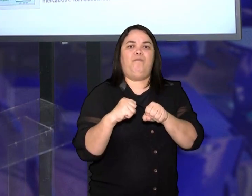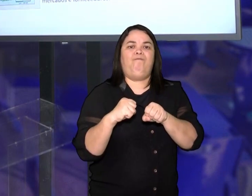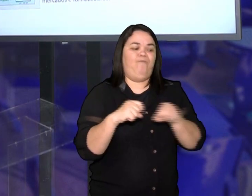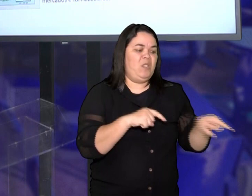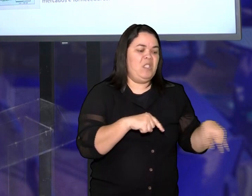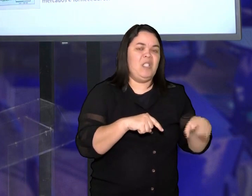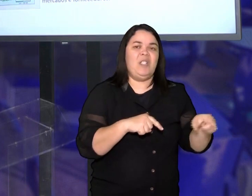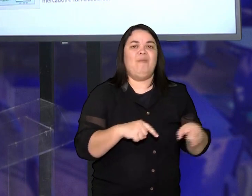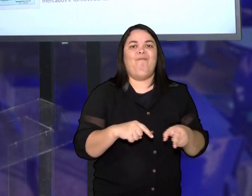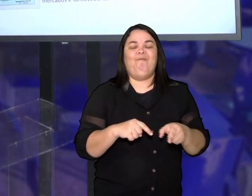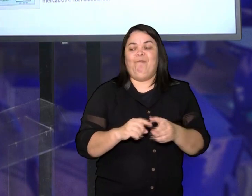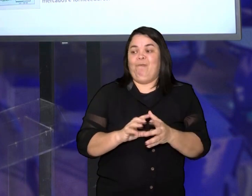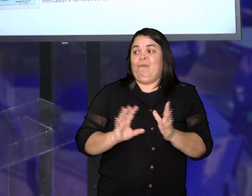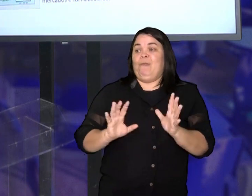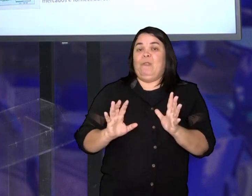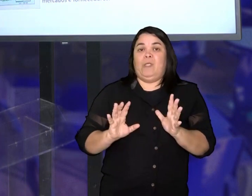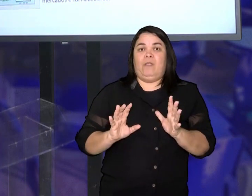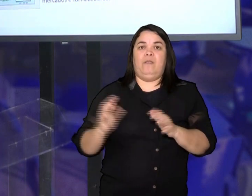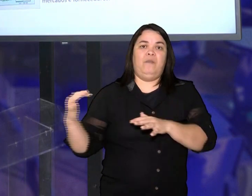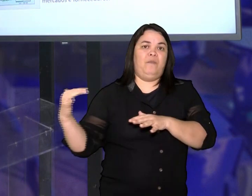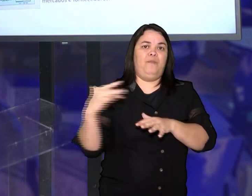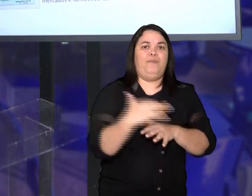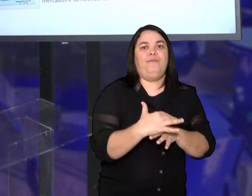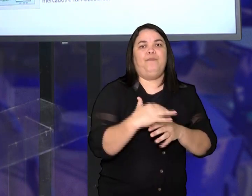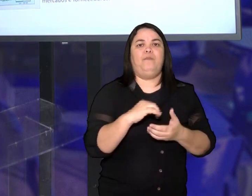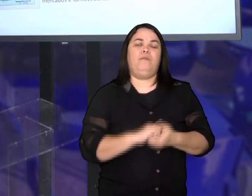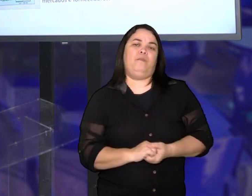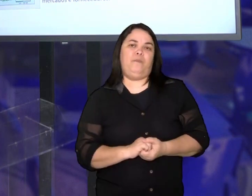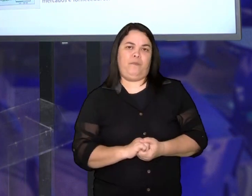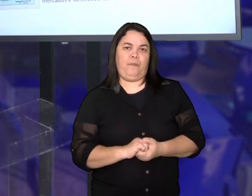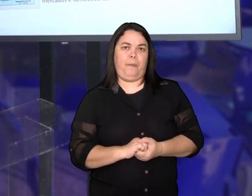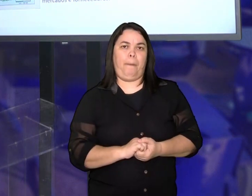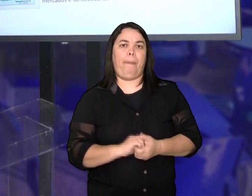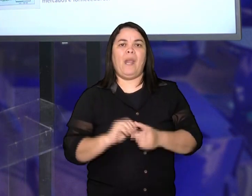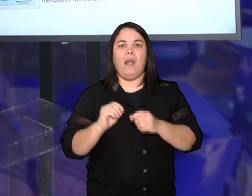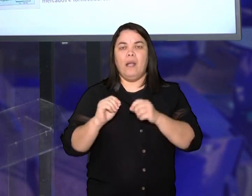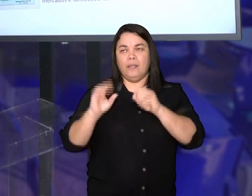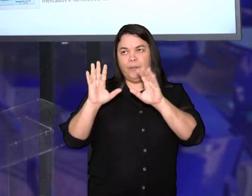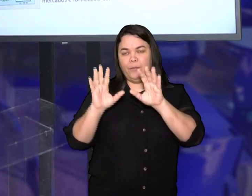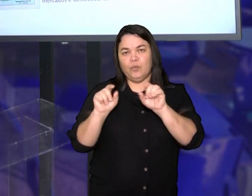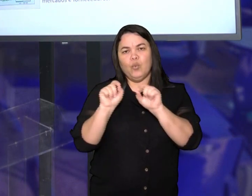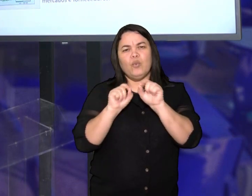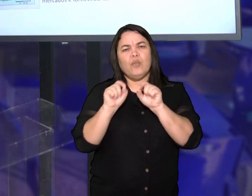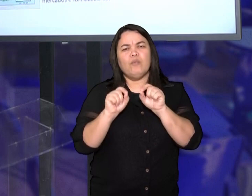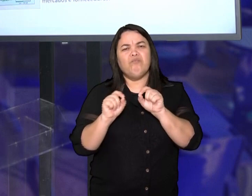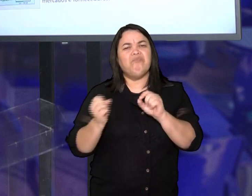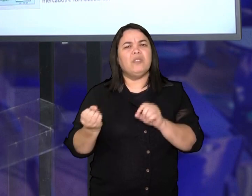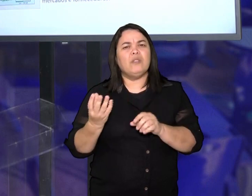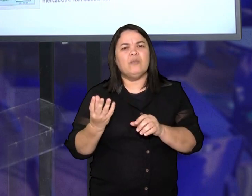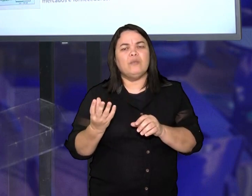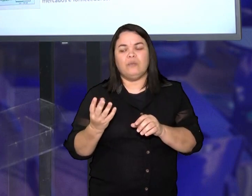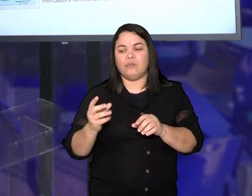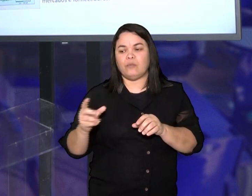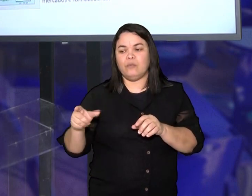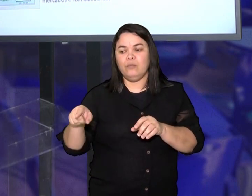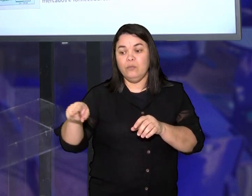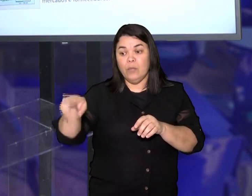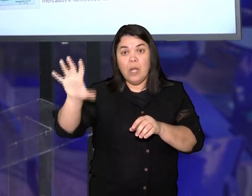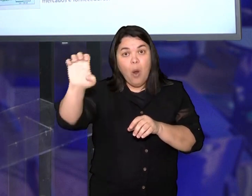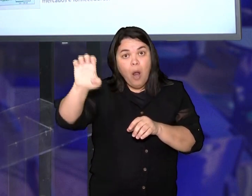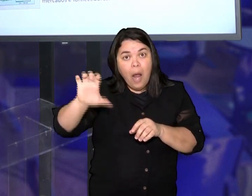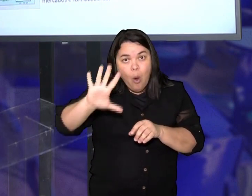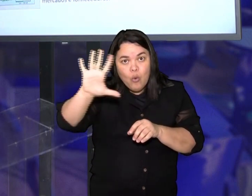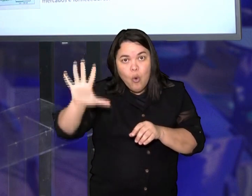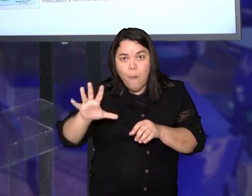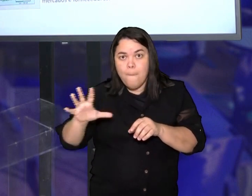obrigadas a ter essas fronteiras artificiais. O que é que a Europa fez? Ela juntou povos inimigos, muitas